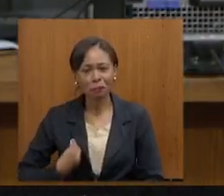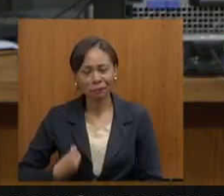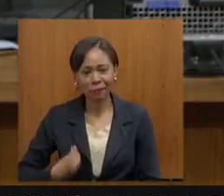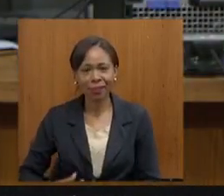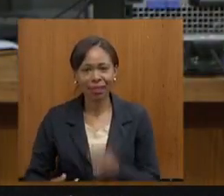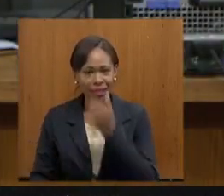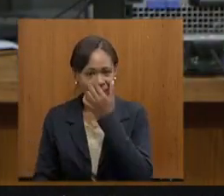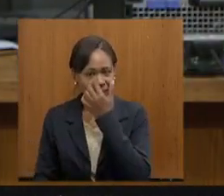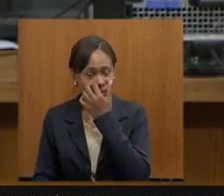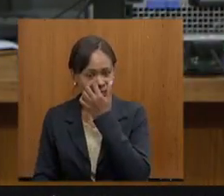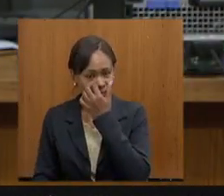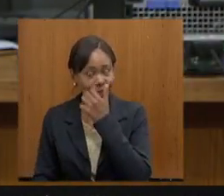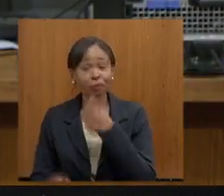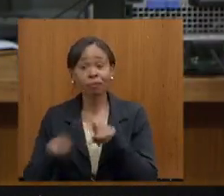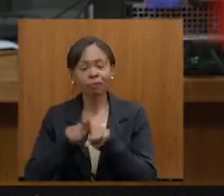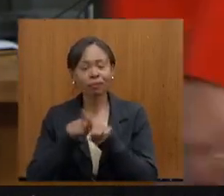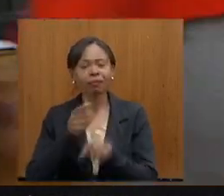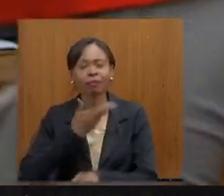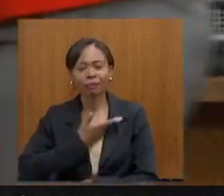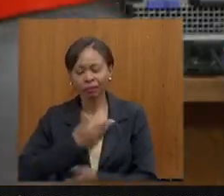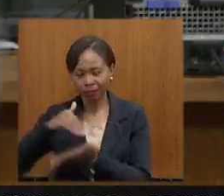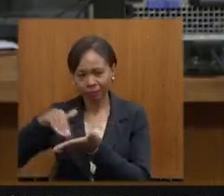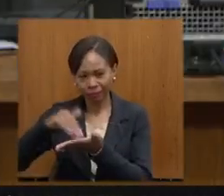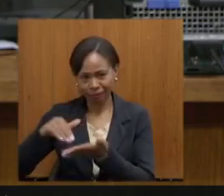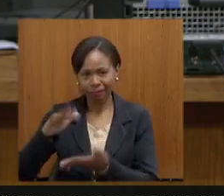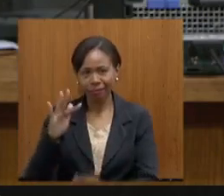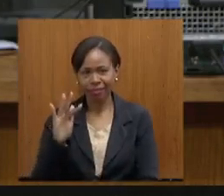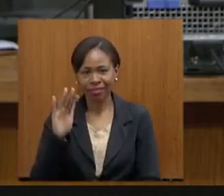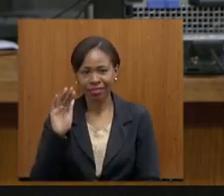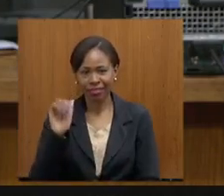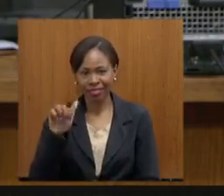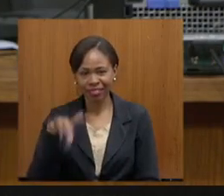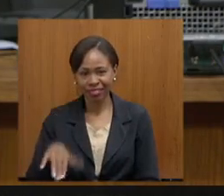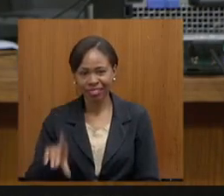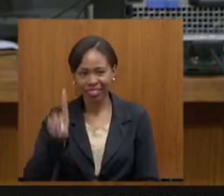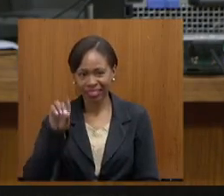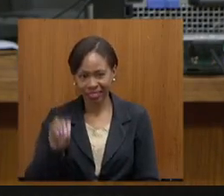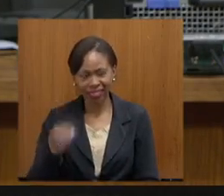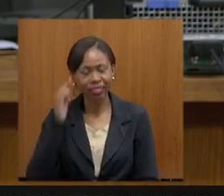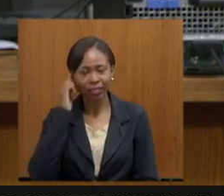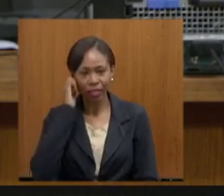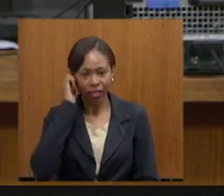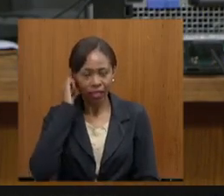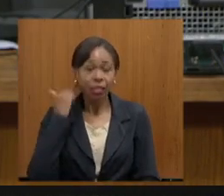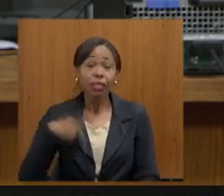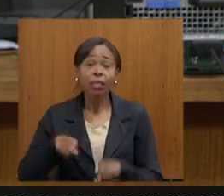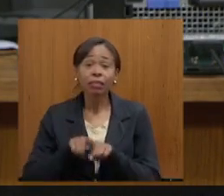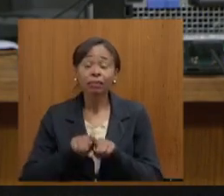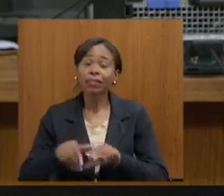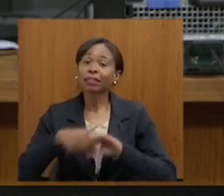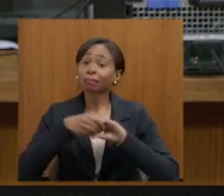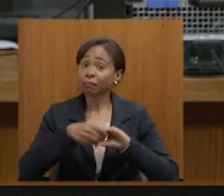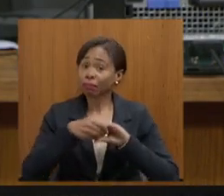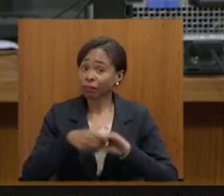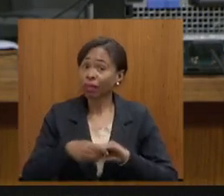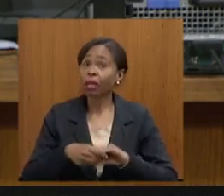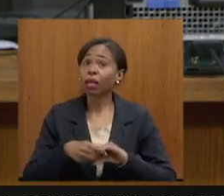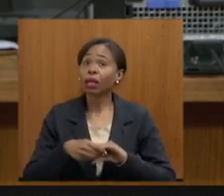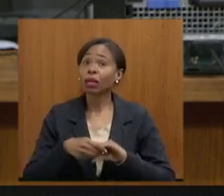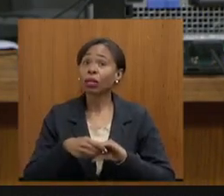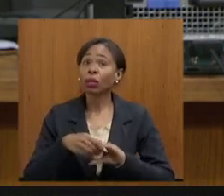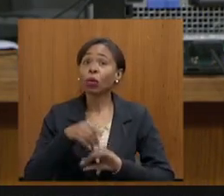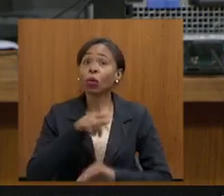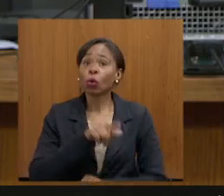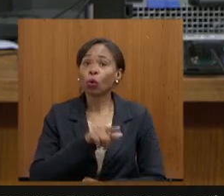complementar meu amigo secretário Fernando pa sábio queria cumprimentar também que o Reynaldo